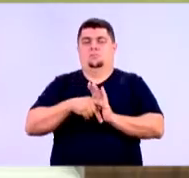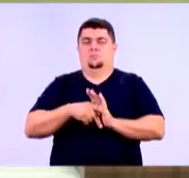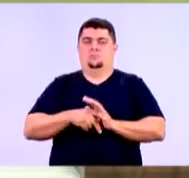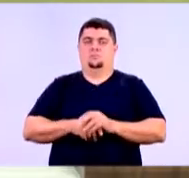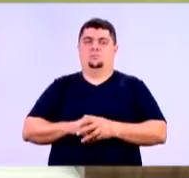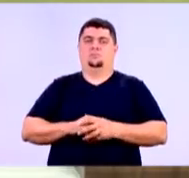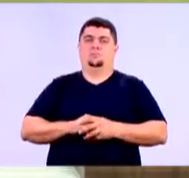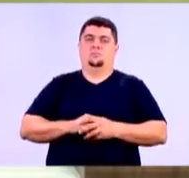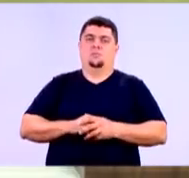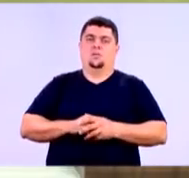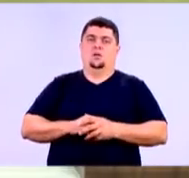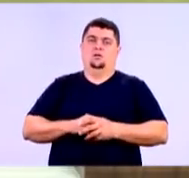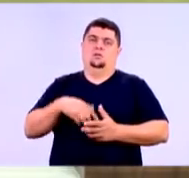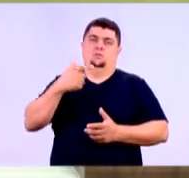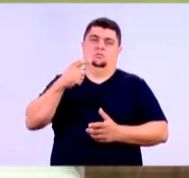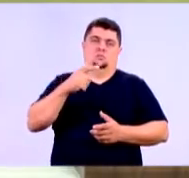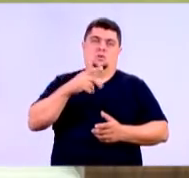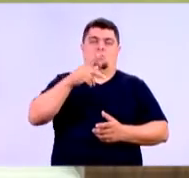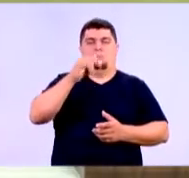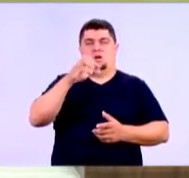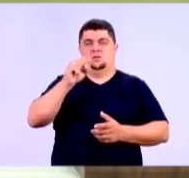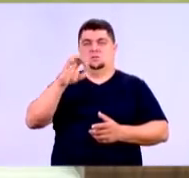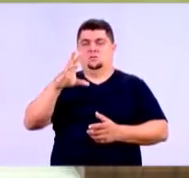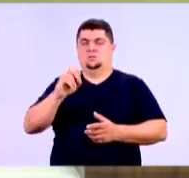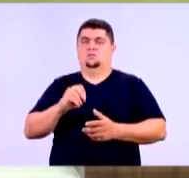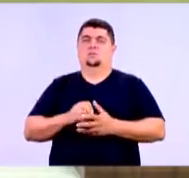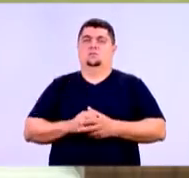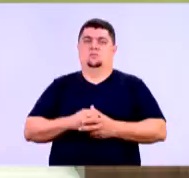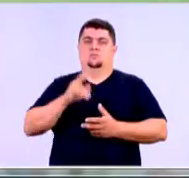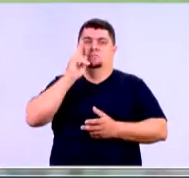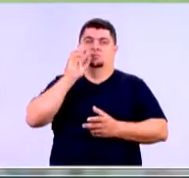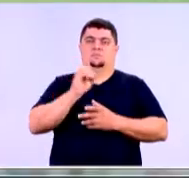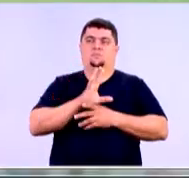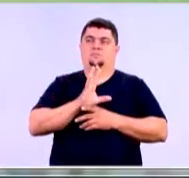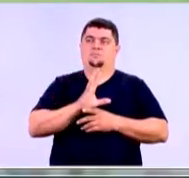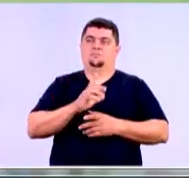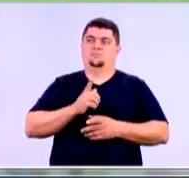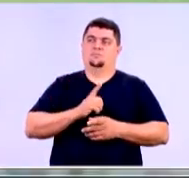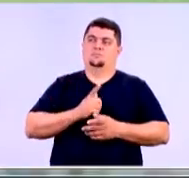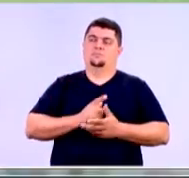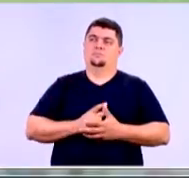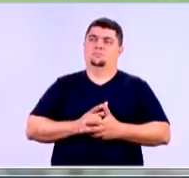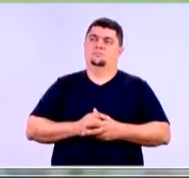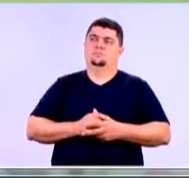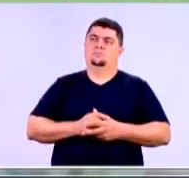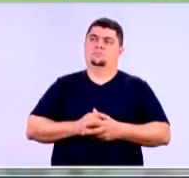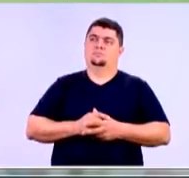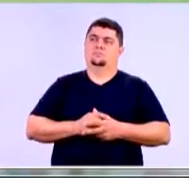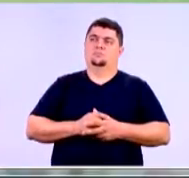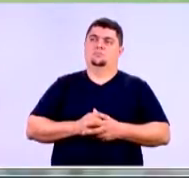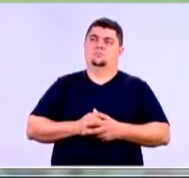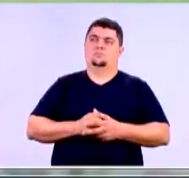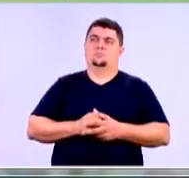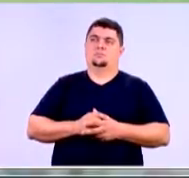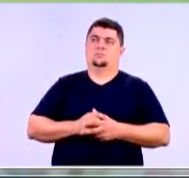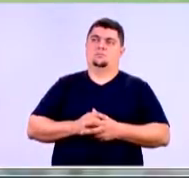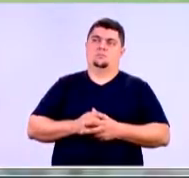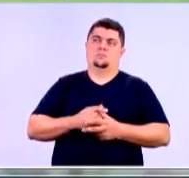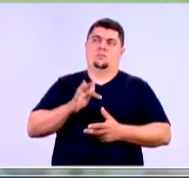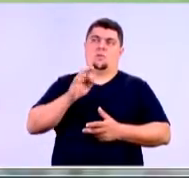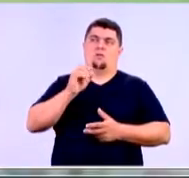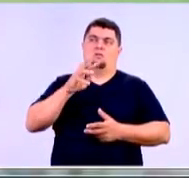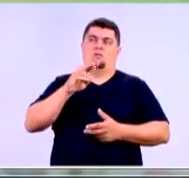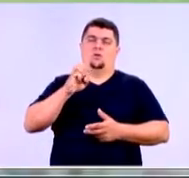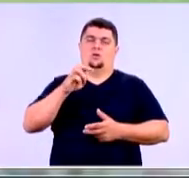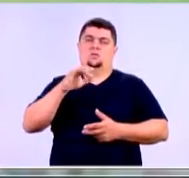empresa e não constaria mais como passivo. Vamos olhar para o slide, então? O que é capital de terceiro? Fornecedores no curto prazo, que eu